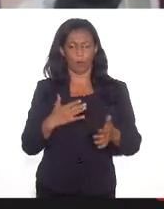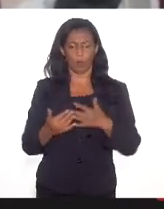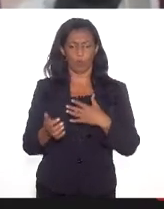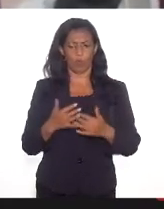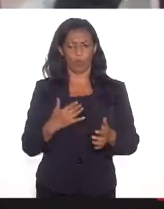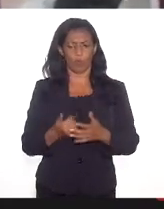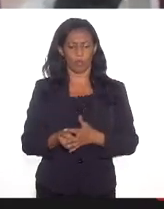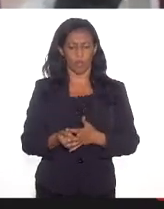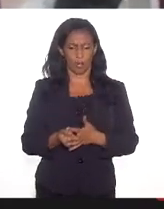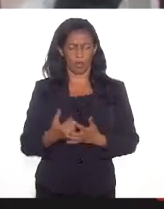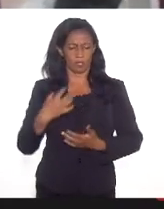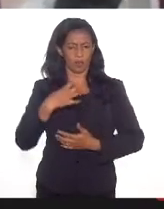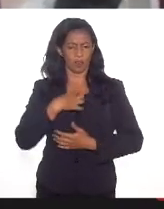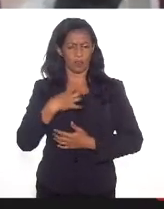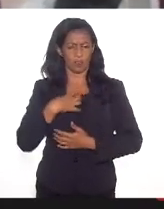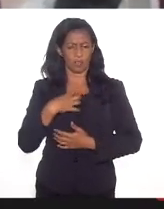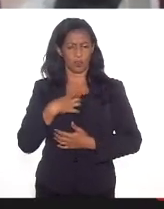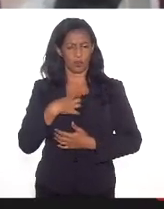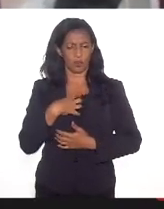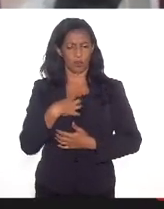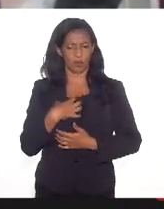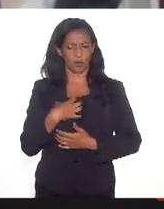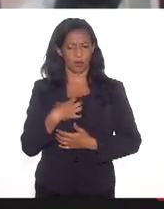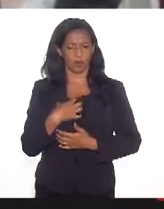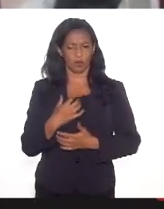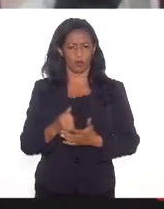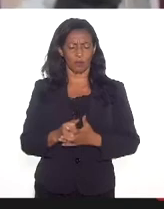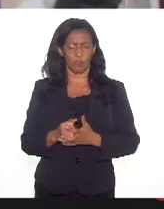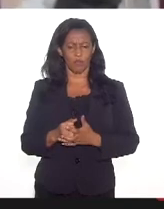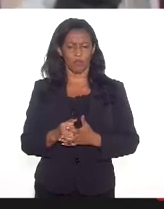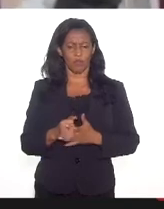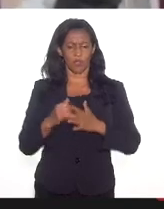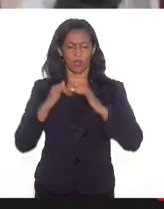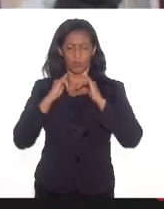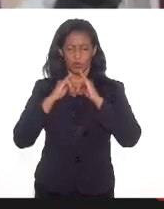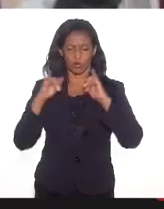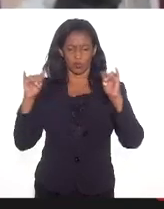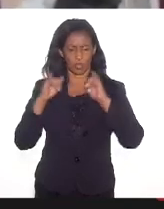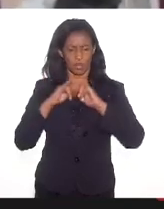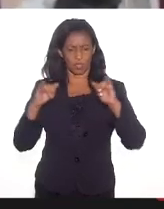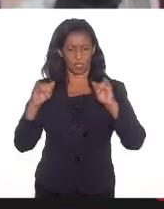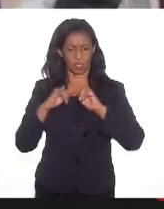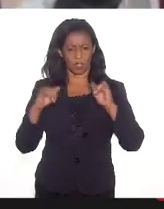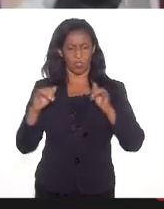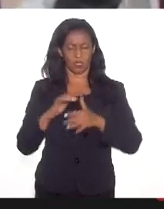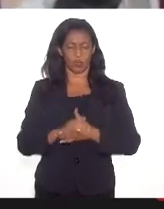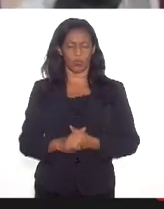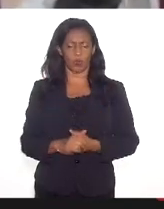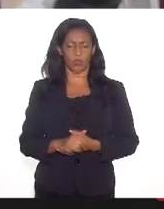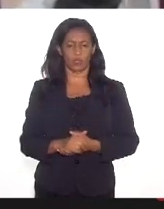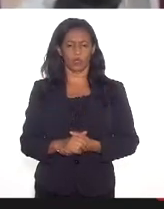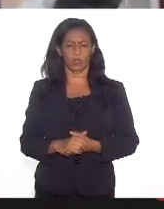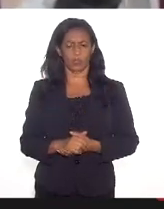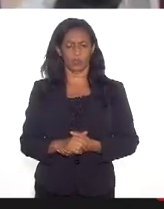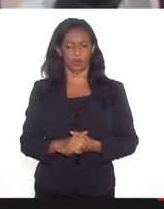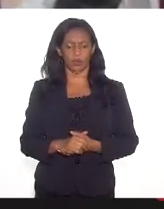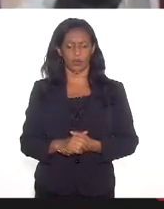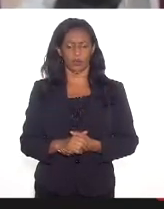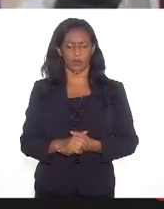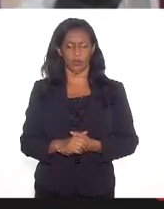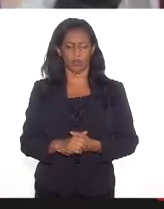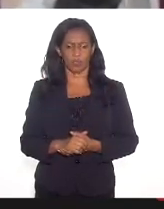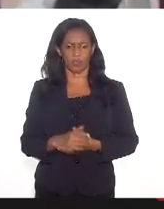estigma ou sentimento de vergonha da pessoa que está declarando sobre executado por isso merece o complemento